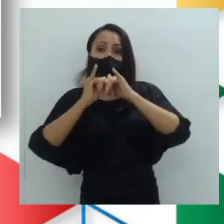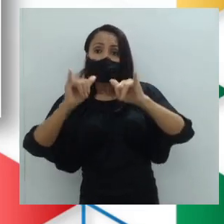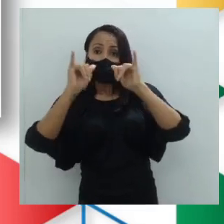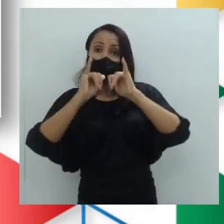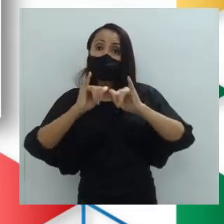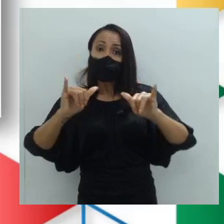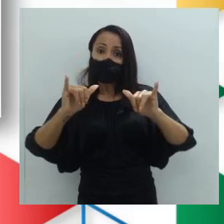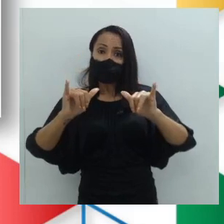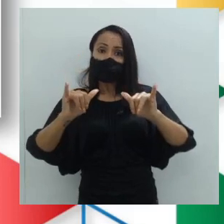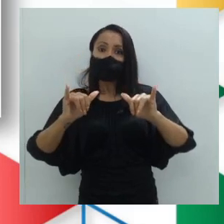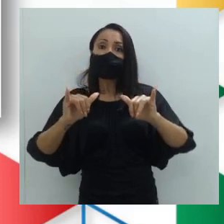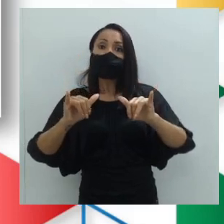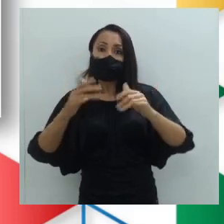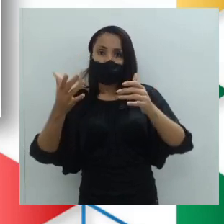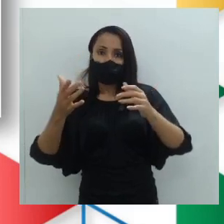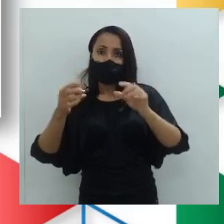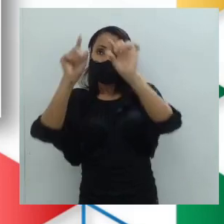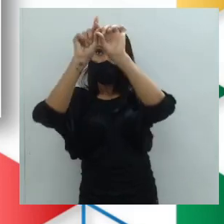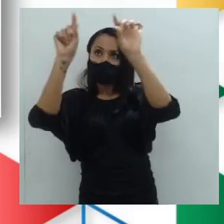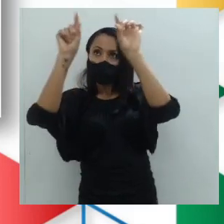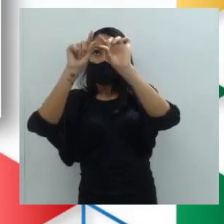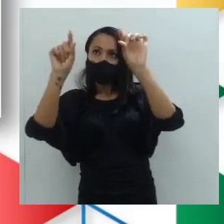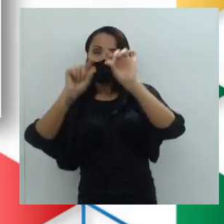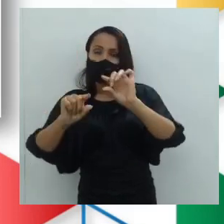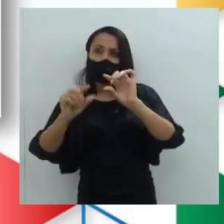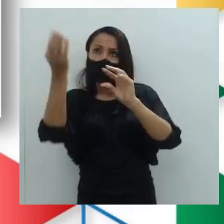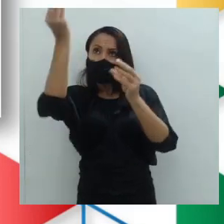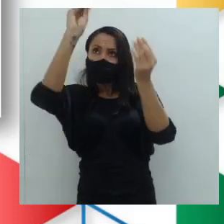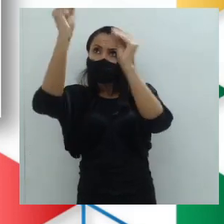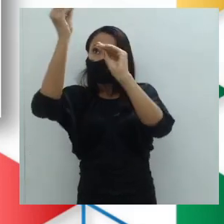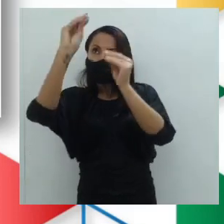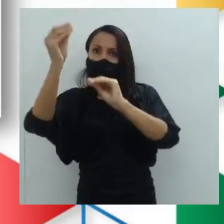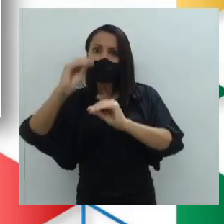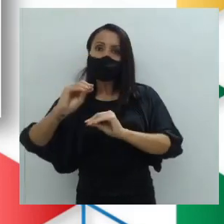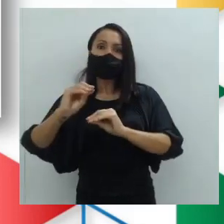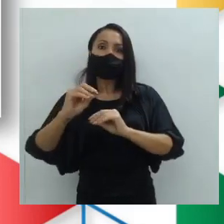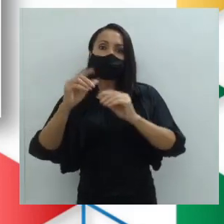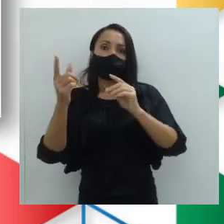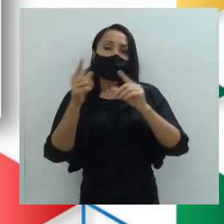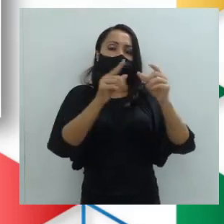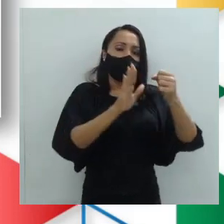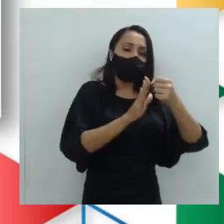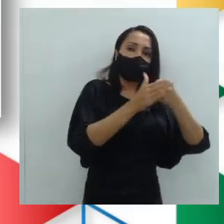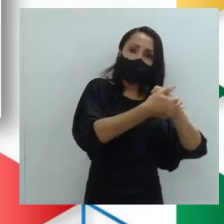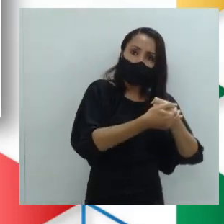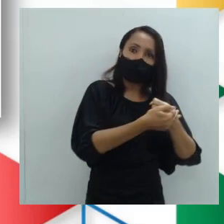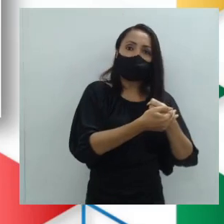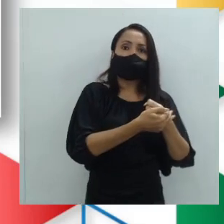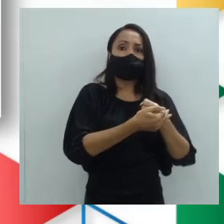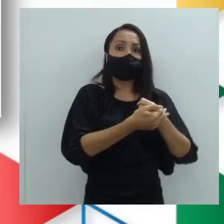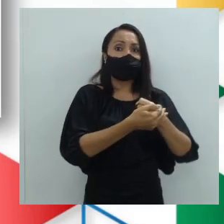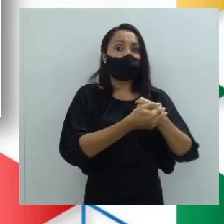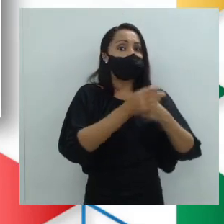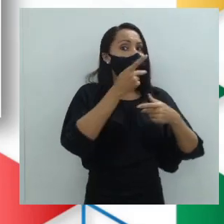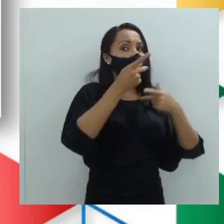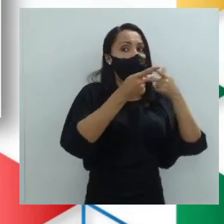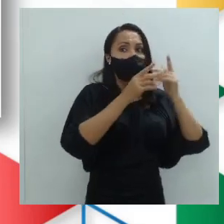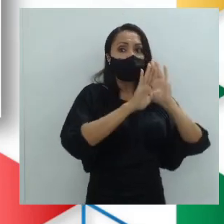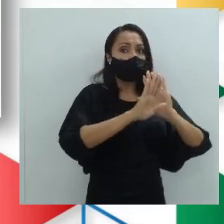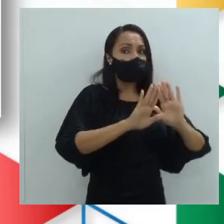são aquelas que estão no dito, o dito, e o implícito, as implícitas, as que não foram